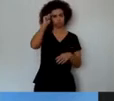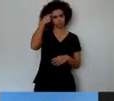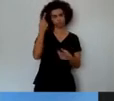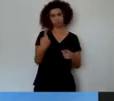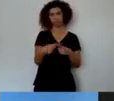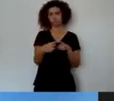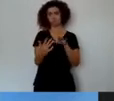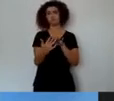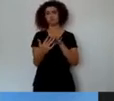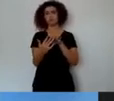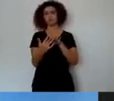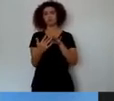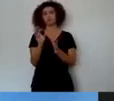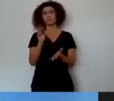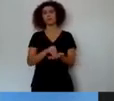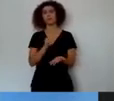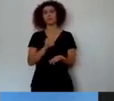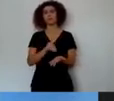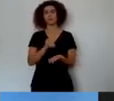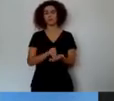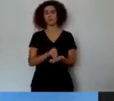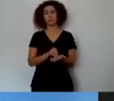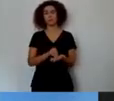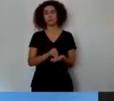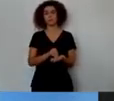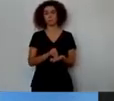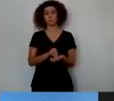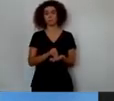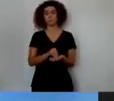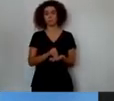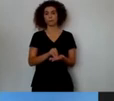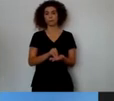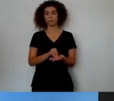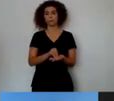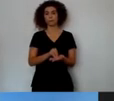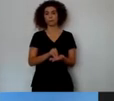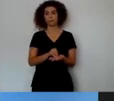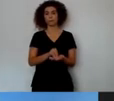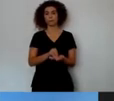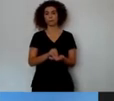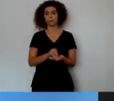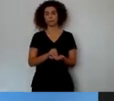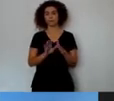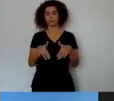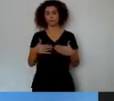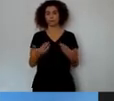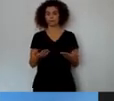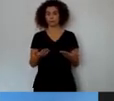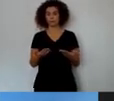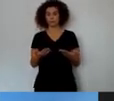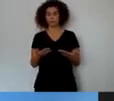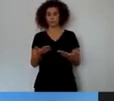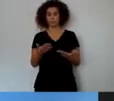naturalidade? A gente fala com tanta naturalidade, né? Tinha que ser preto, não sei o quê, não sei o quê. Então, já vai dizendo sobre essa construção, né, de que